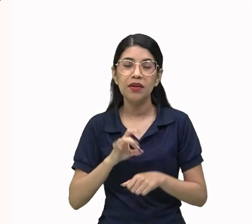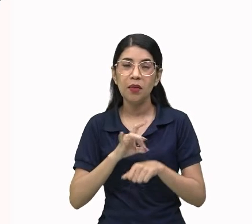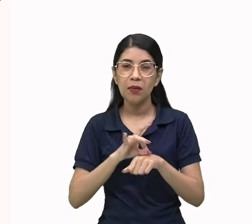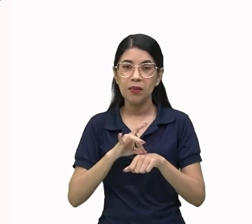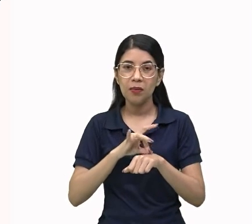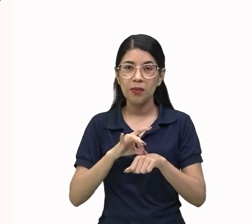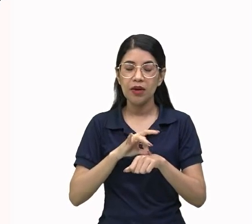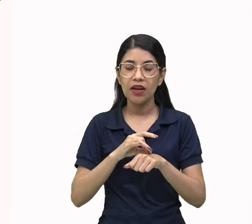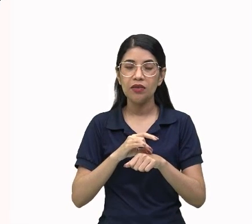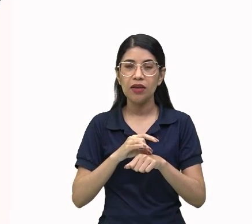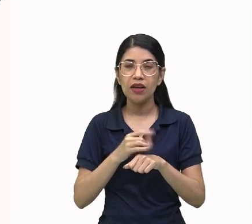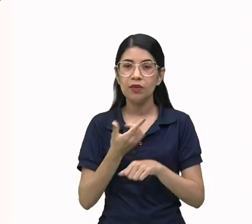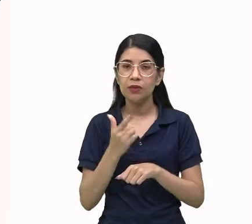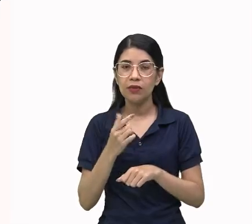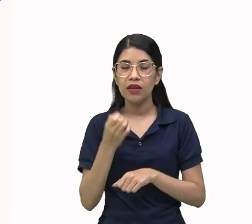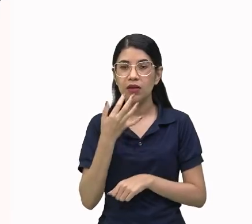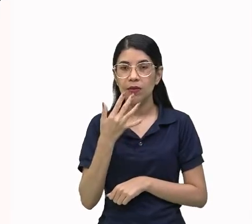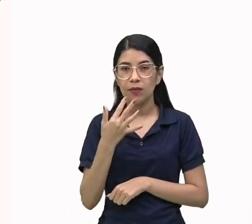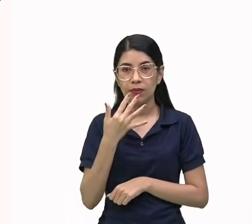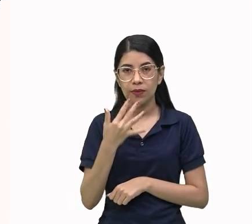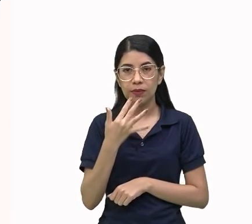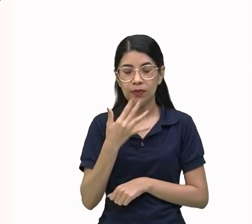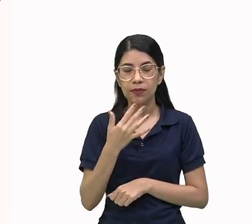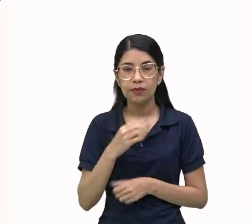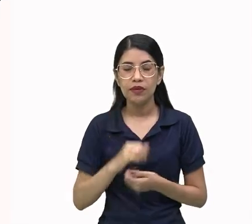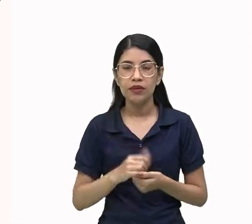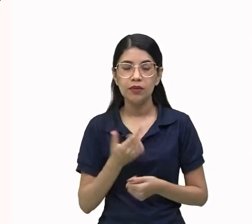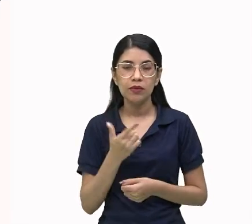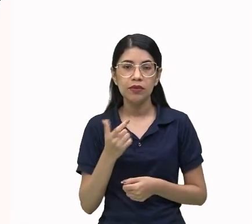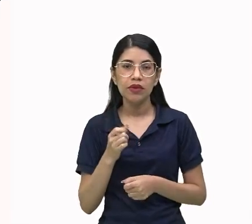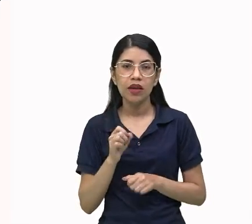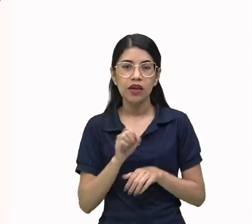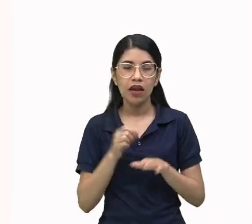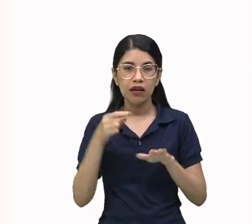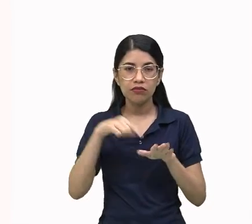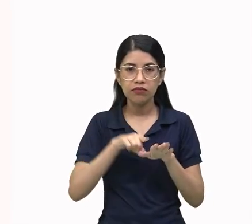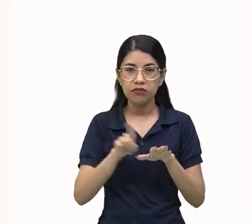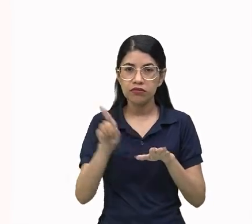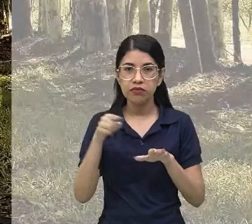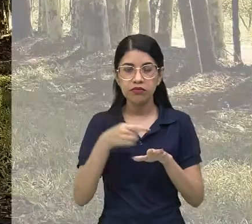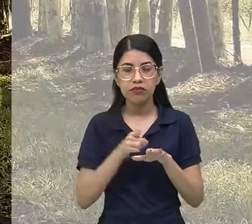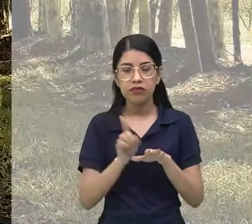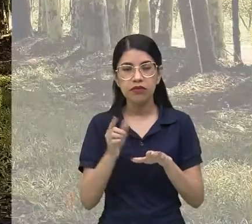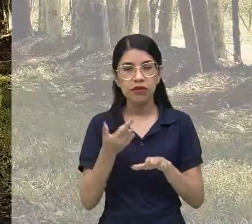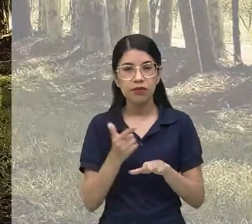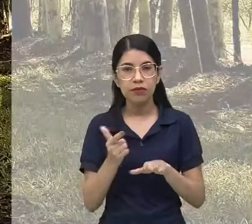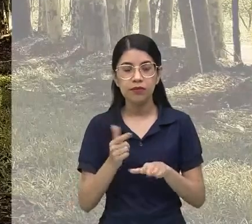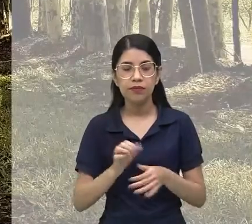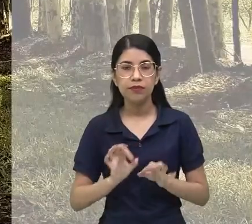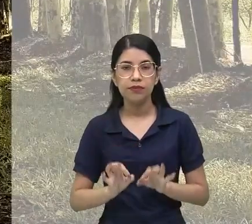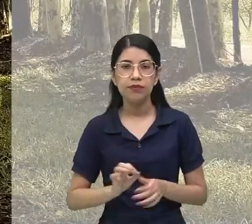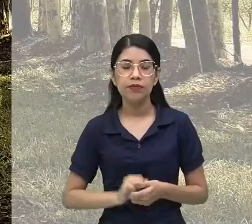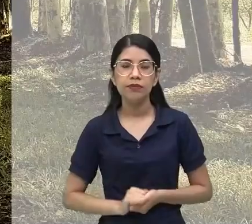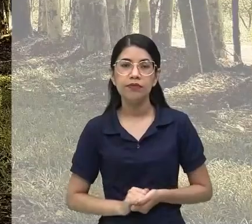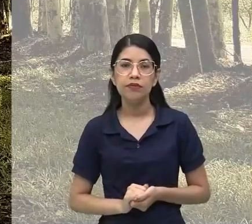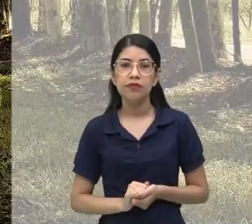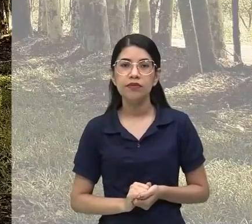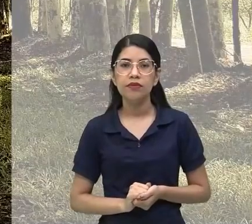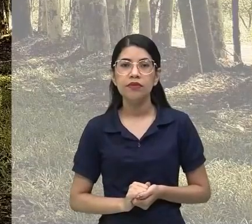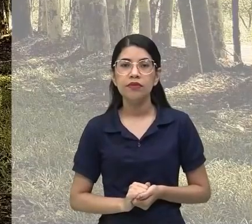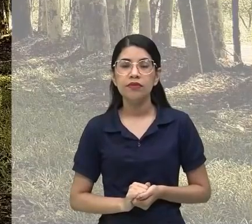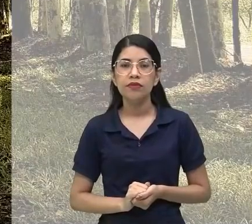é ausência de cor. Então, não há reflexão aí, nesse caso, não é refletida nenhum tipo de luz. Muito bem,